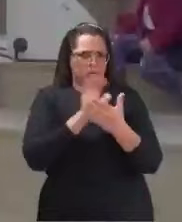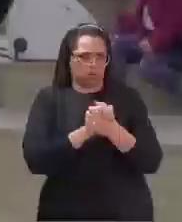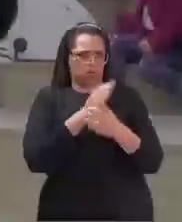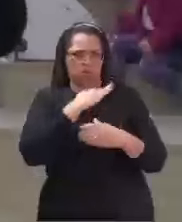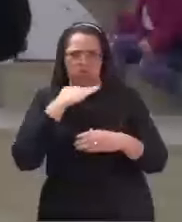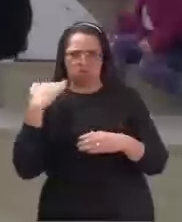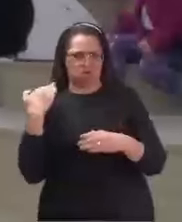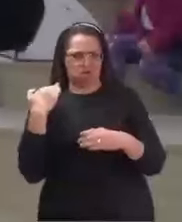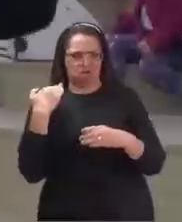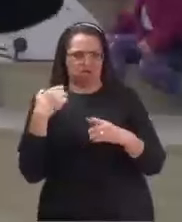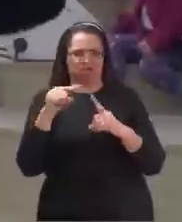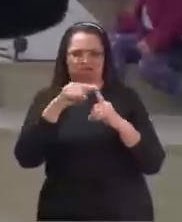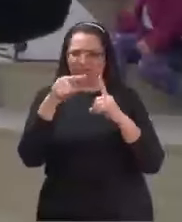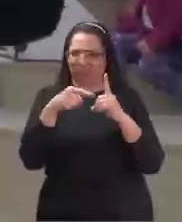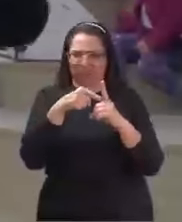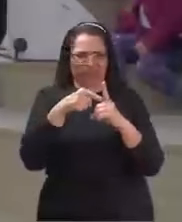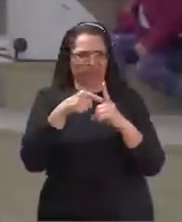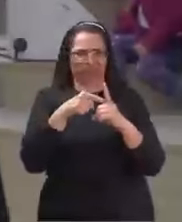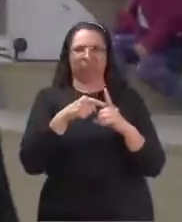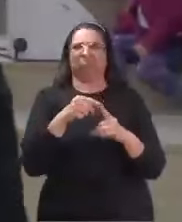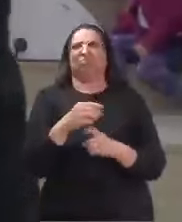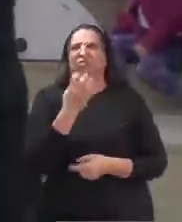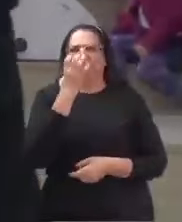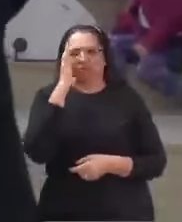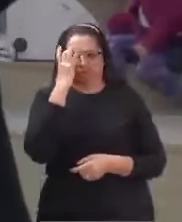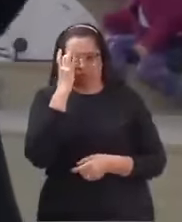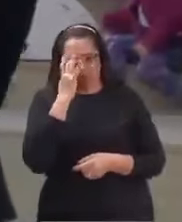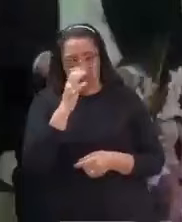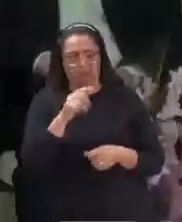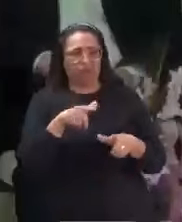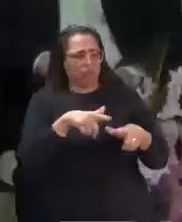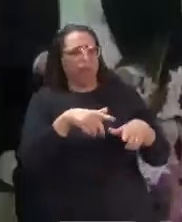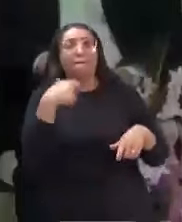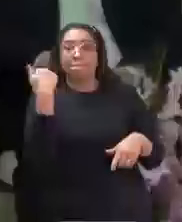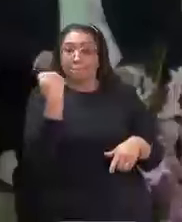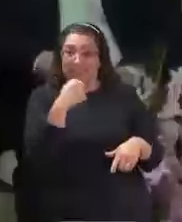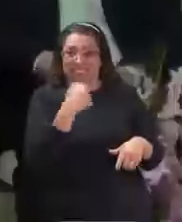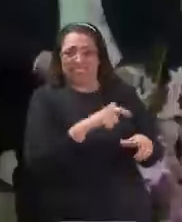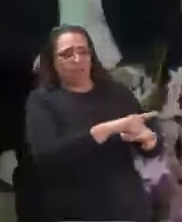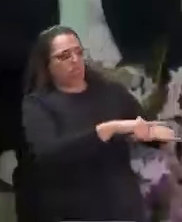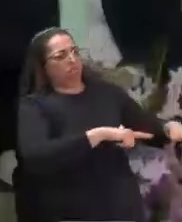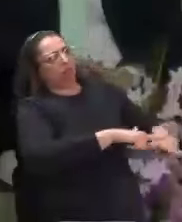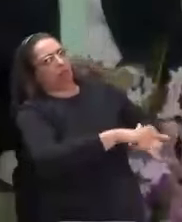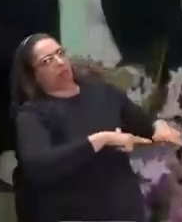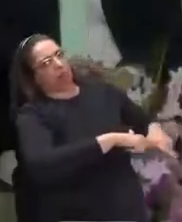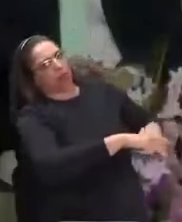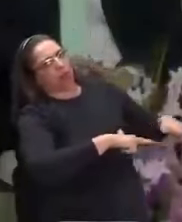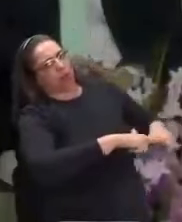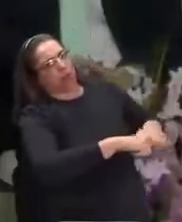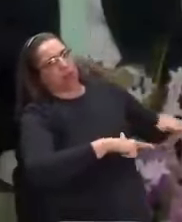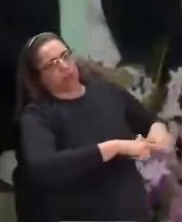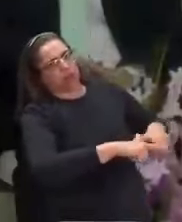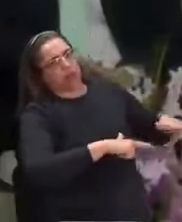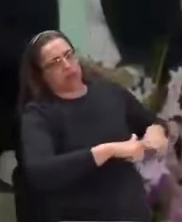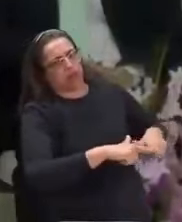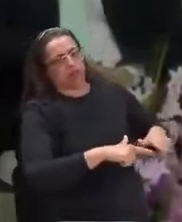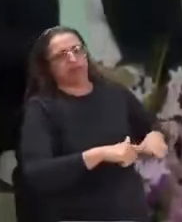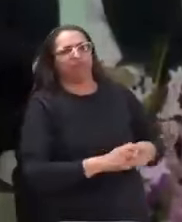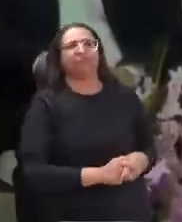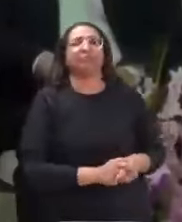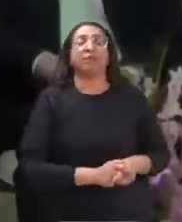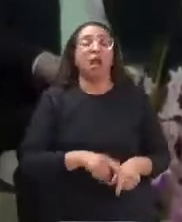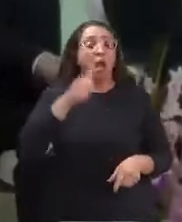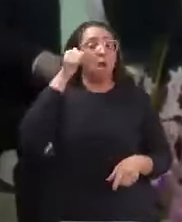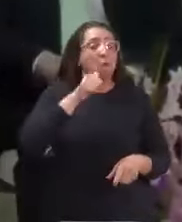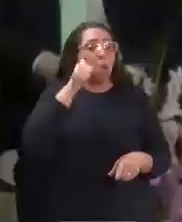filho é vergonha se não souber trabalhar no campo Não serve por isso que as mães lutavam